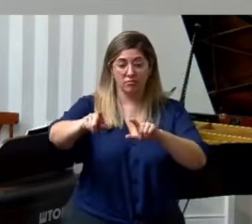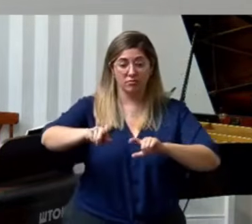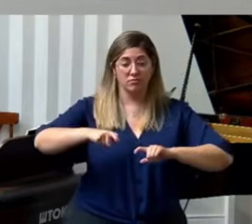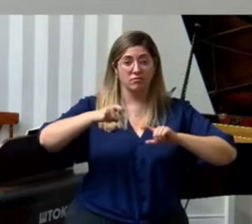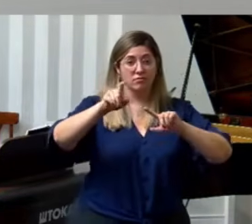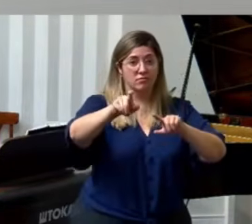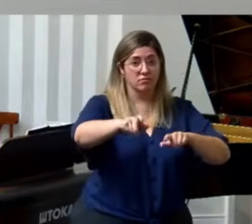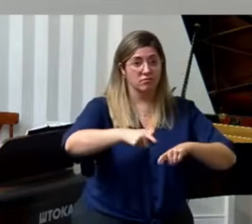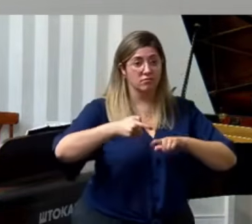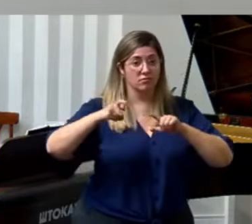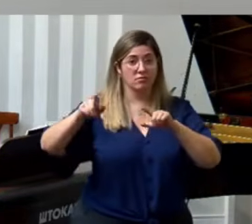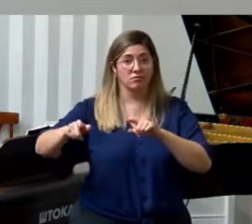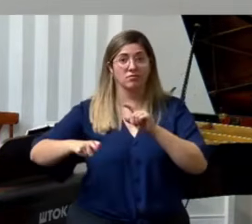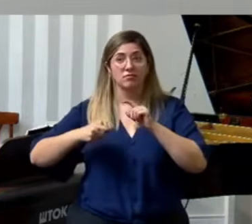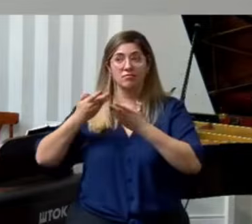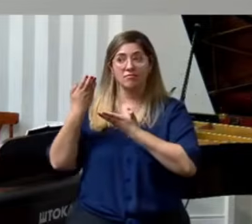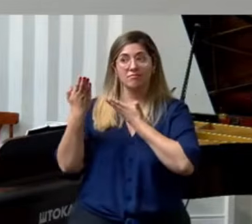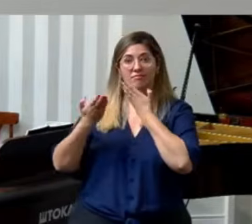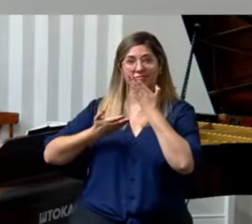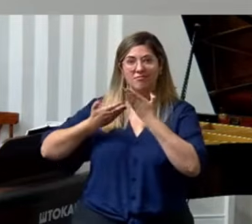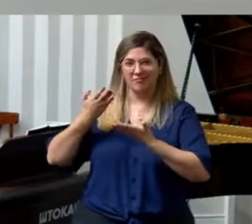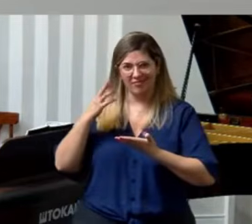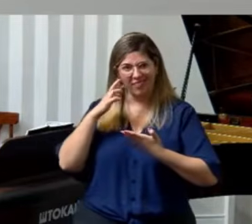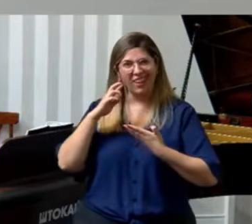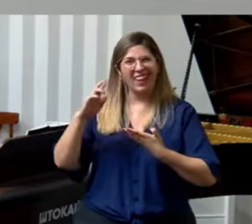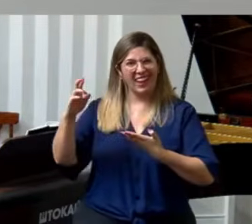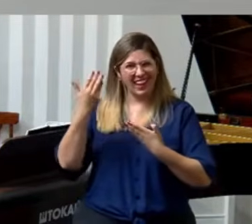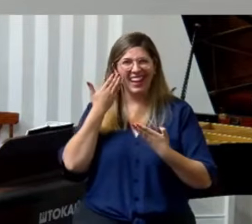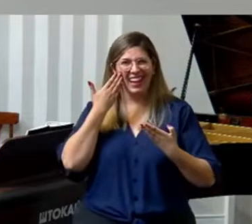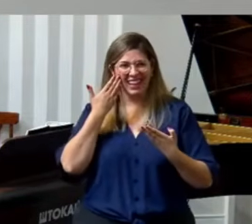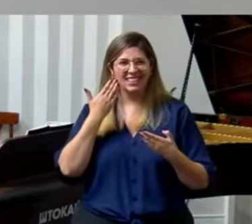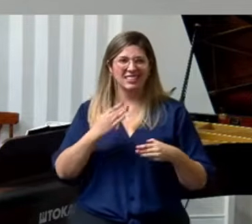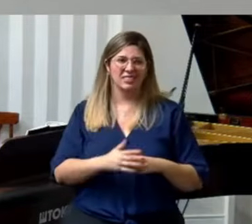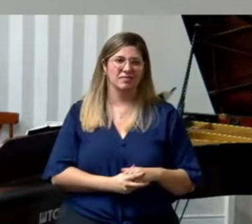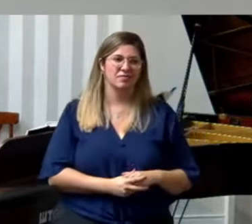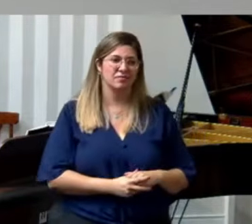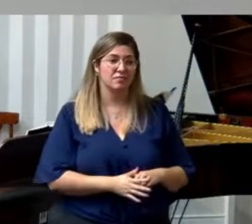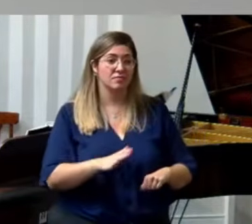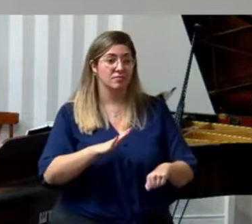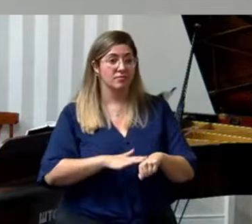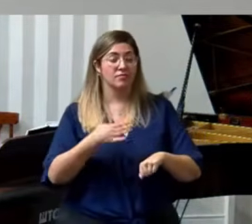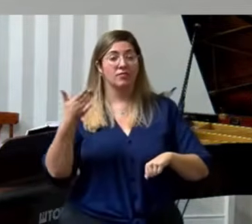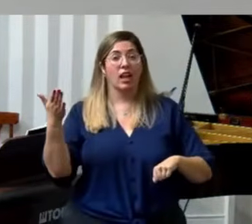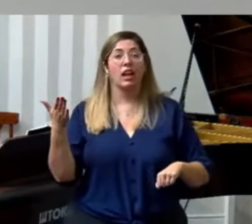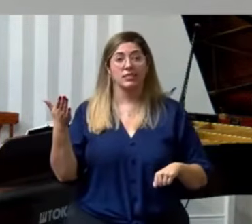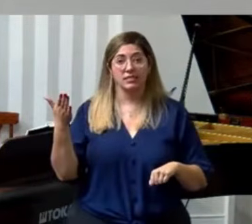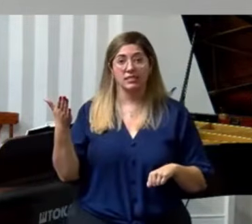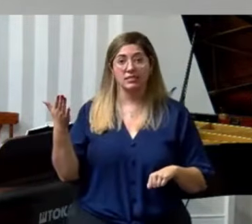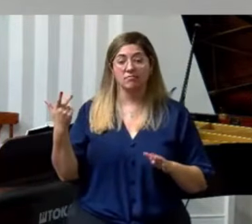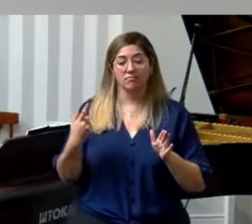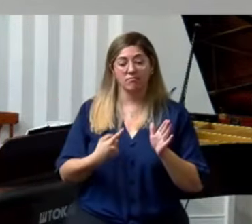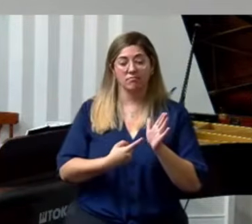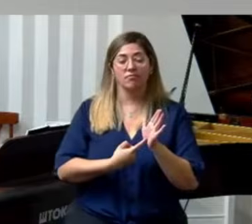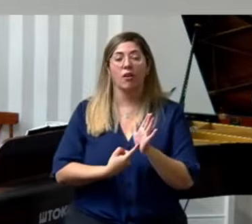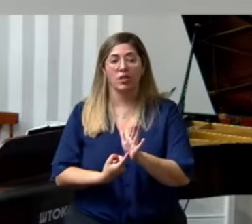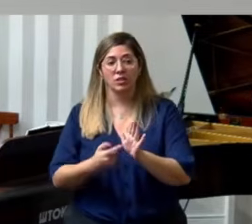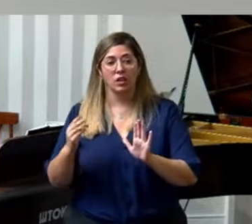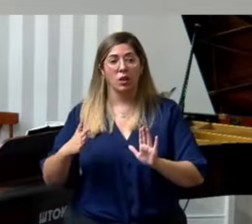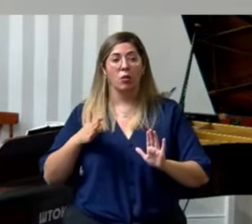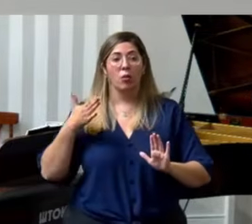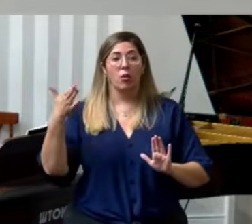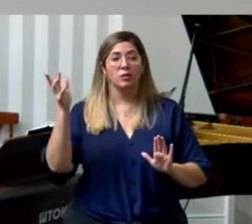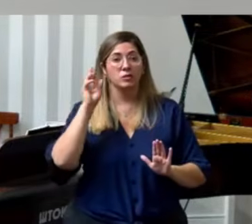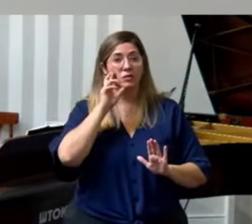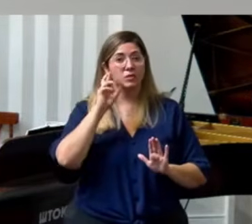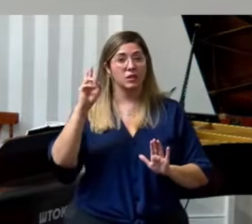é traduzido como servir. E o momento em que ele mais aparece de forma significativa é quando os